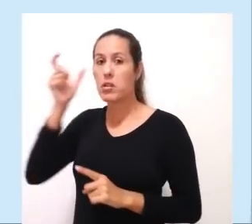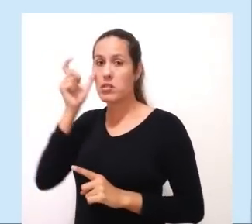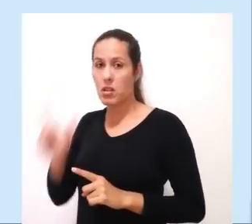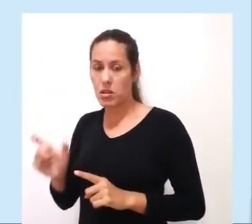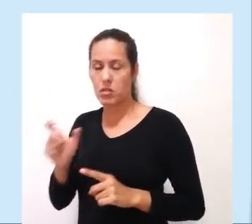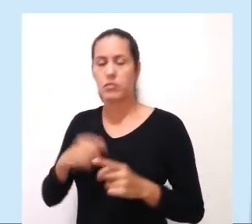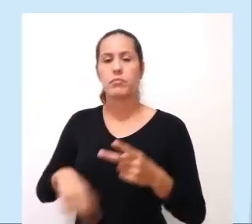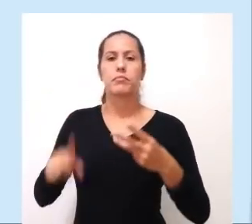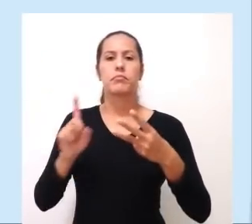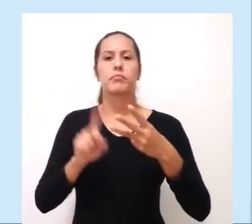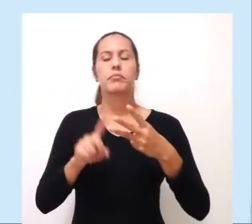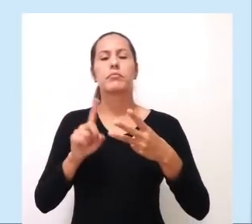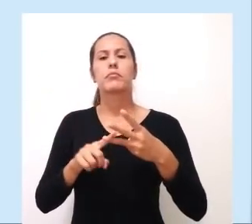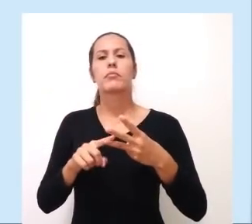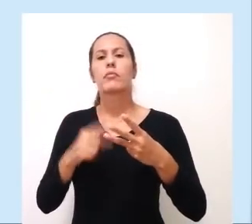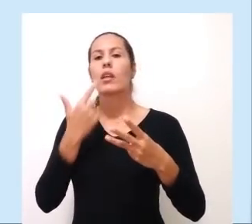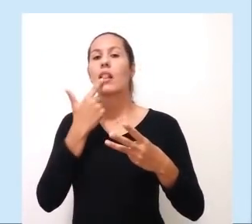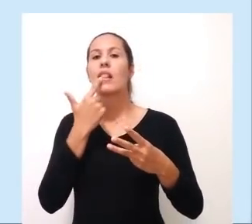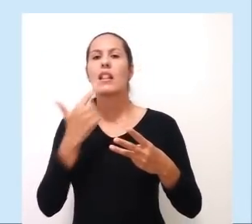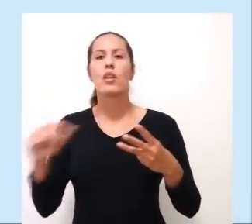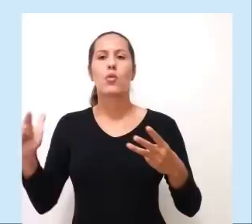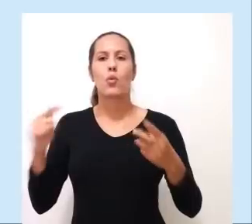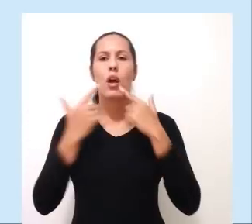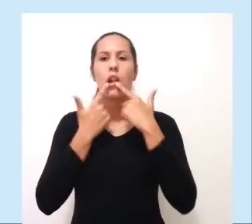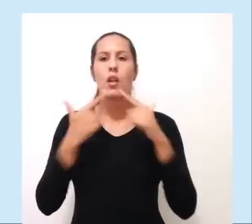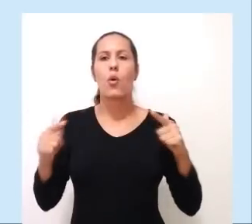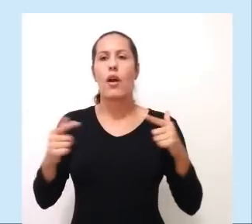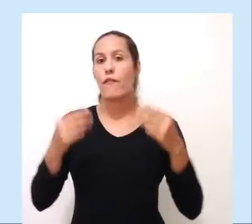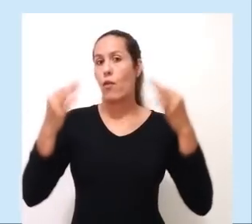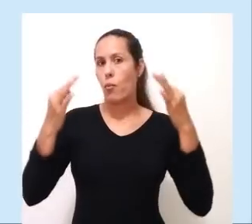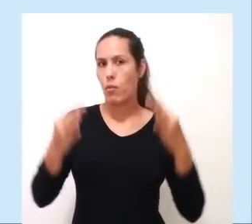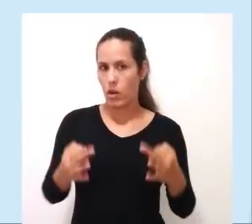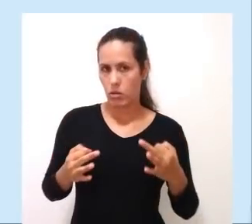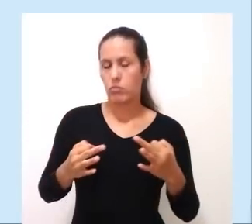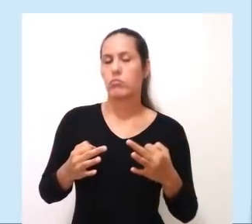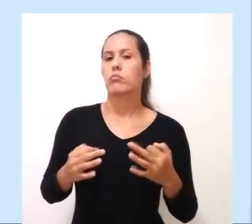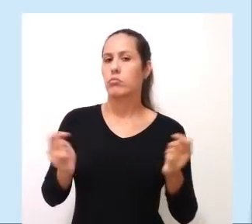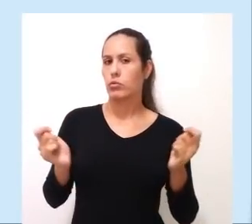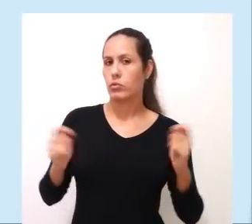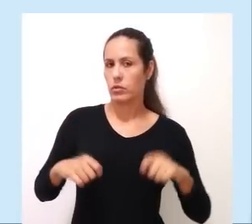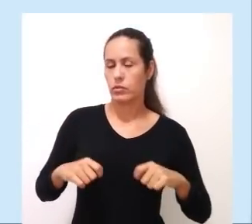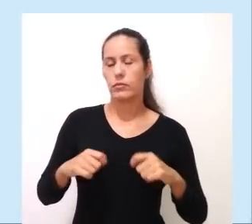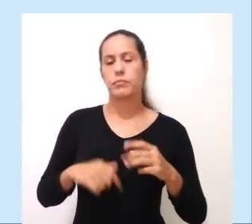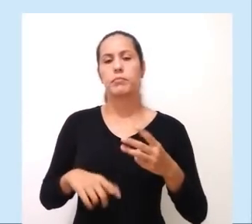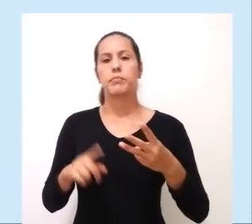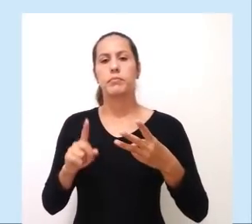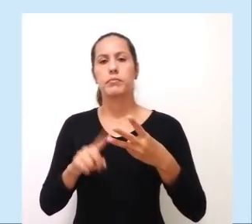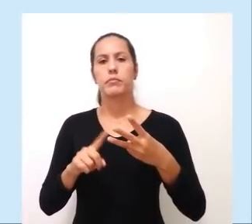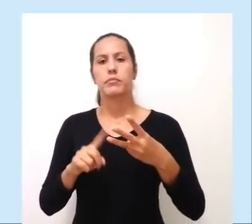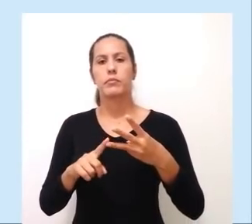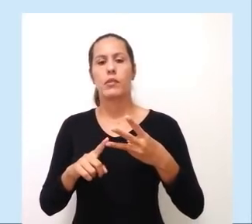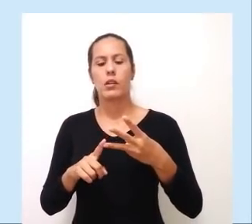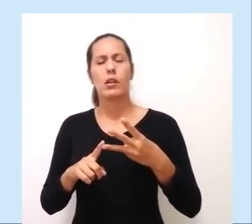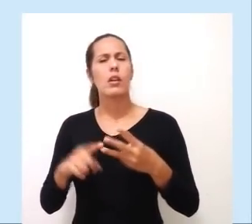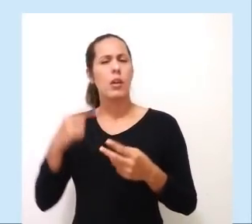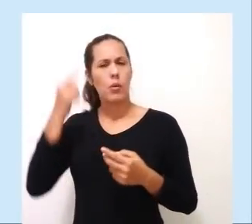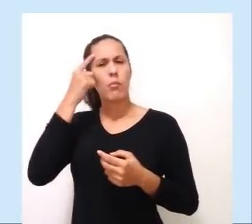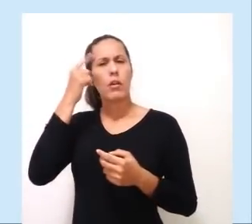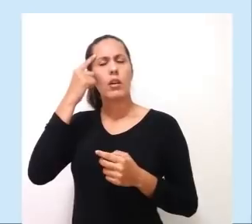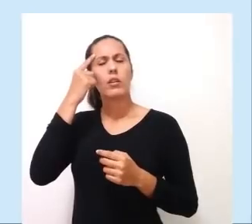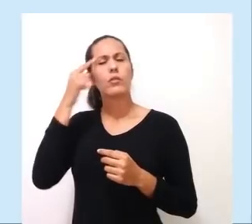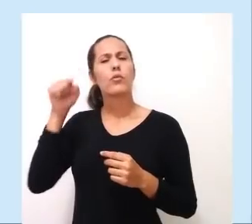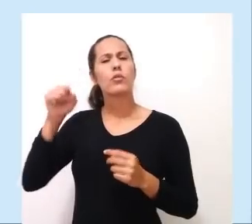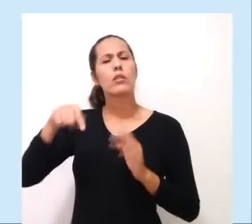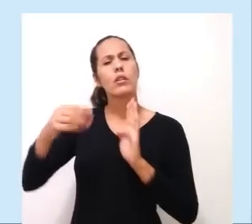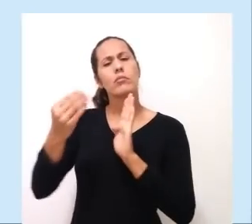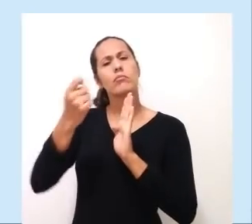formal, a linguagem mais formal possível. Evitar, eu acho, eu penso, e deve descrever os acontecimentos.